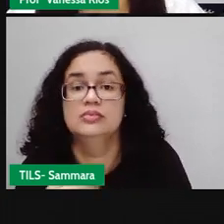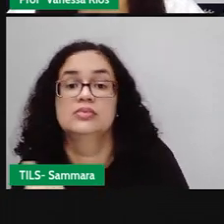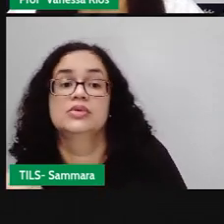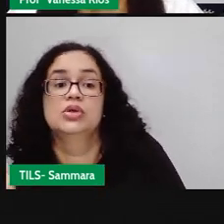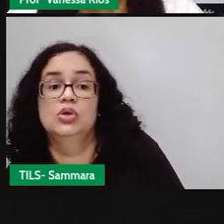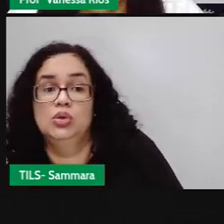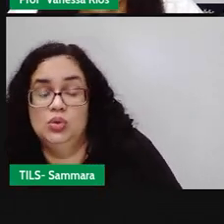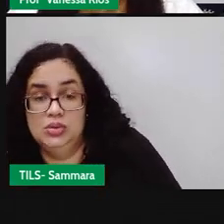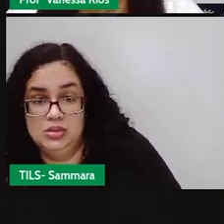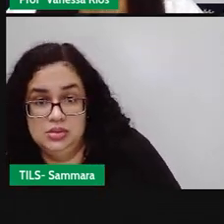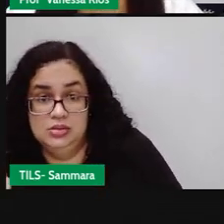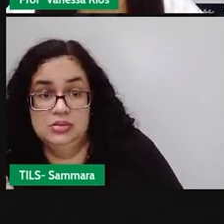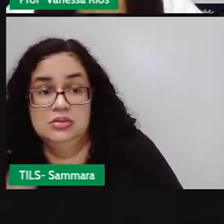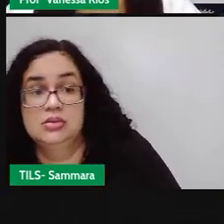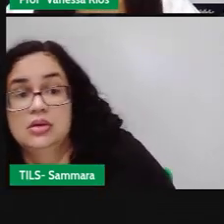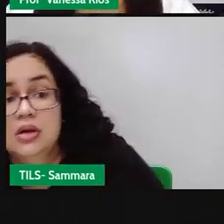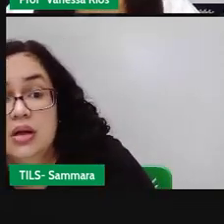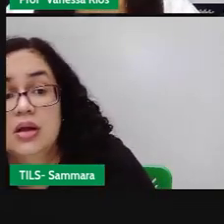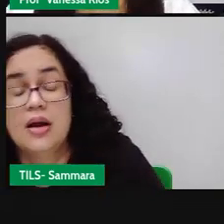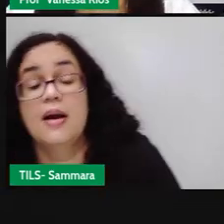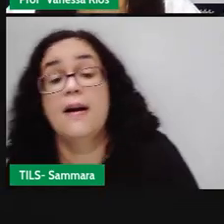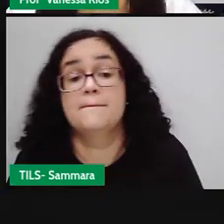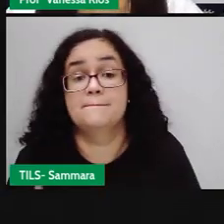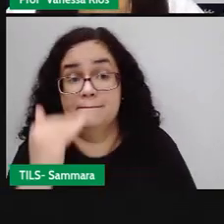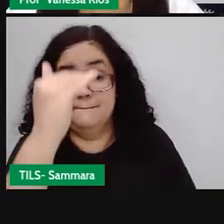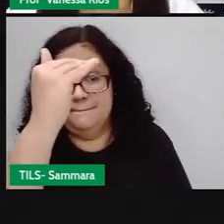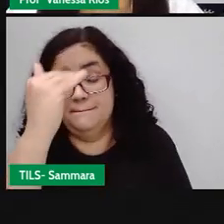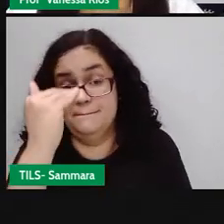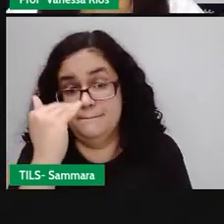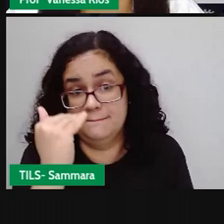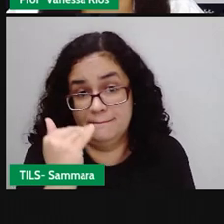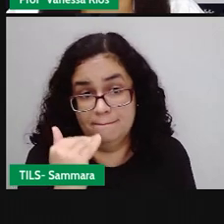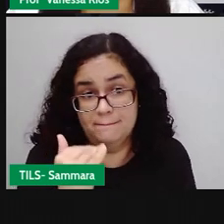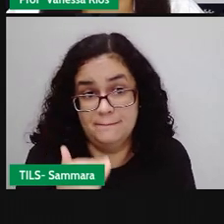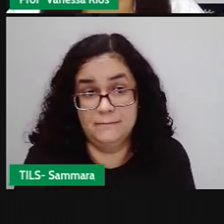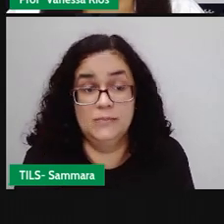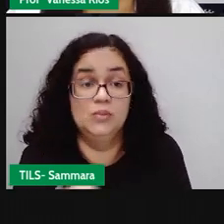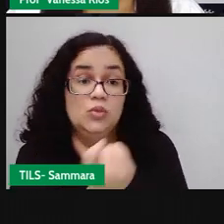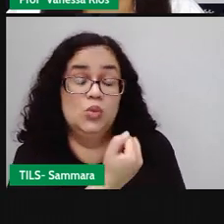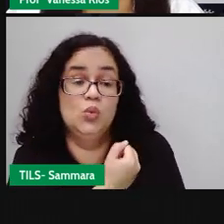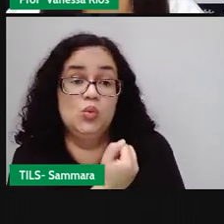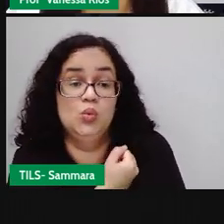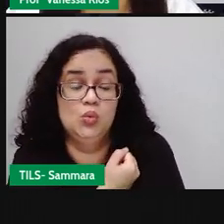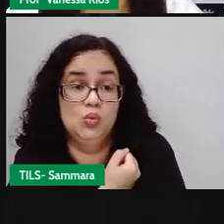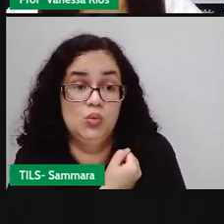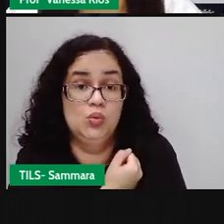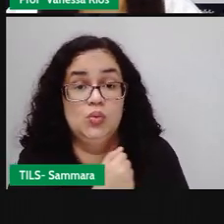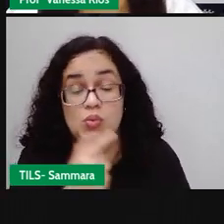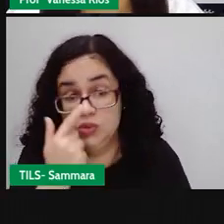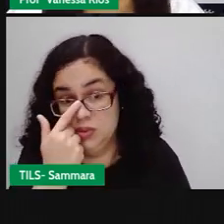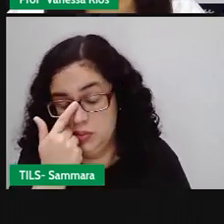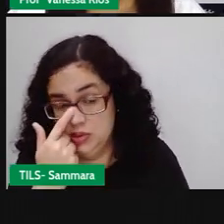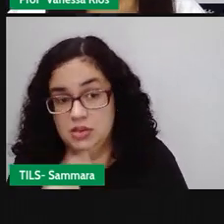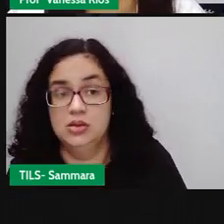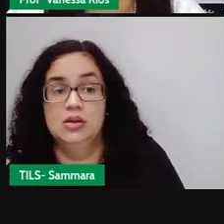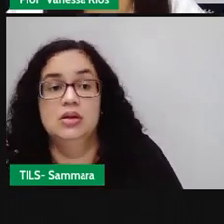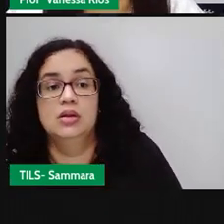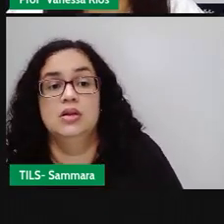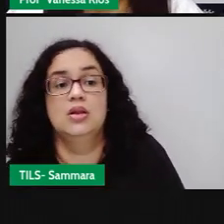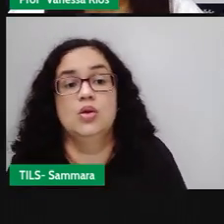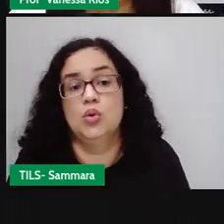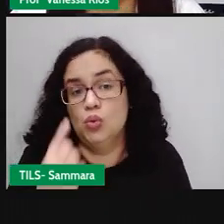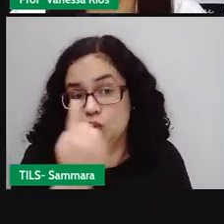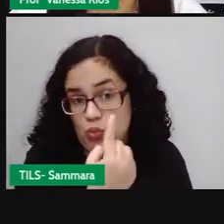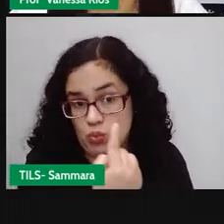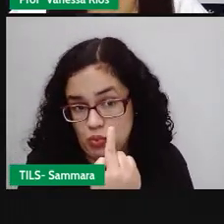depois 2. Já na parte de baixo, é uma sequência numérica em ordem crescente. E o padrão,